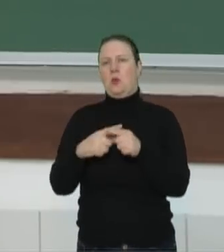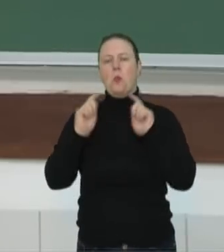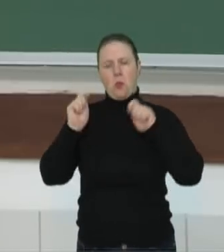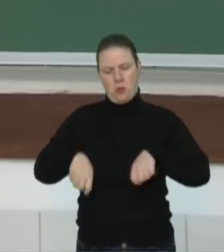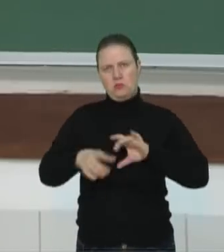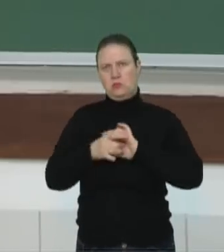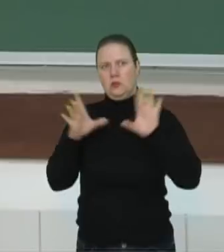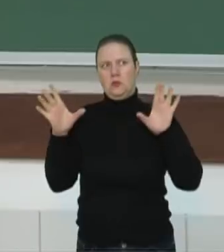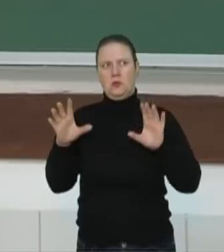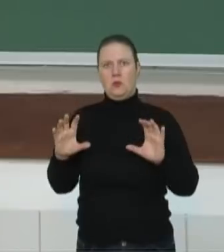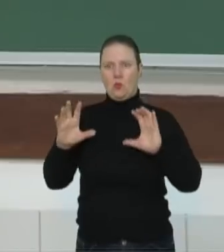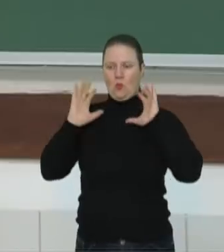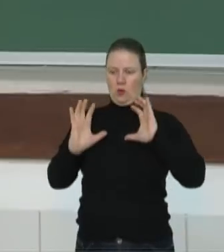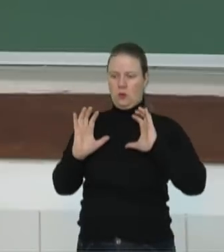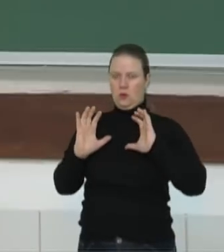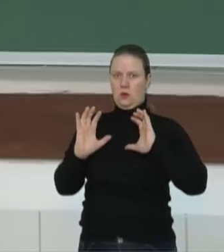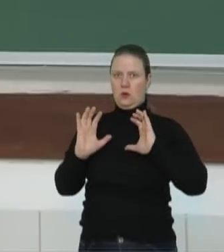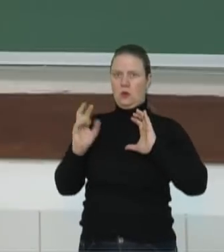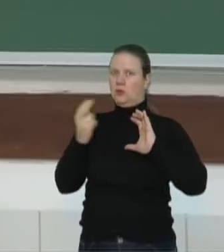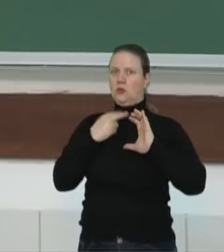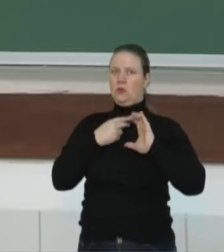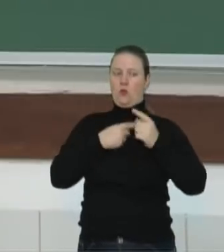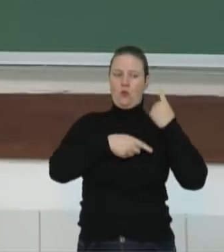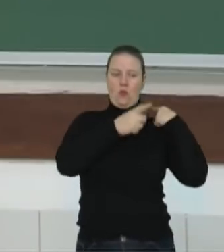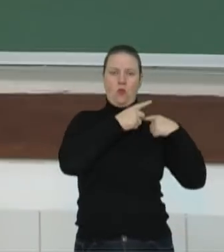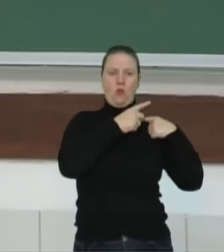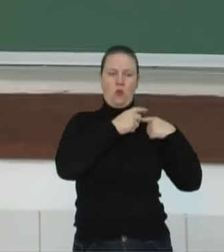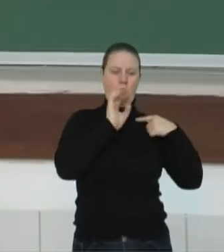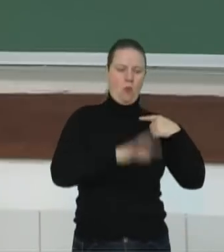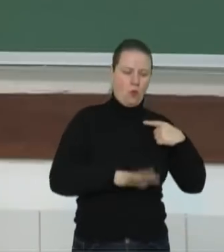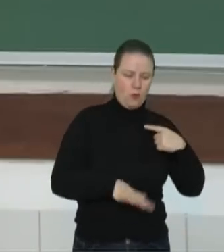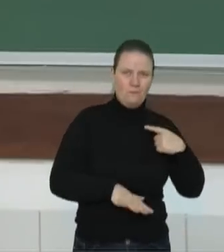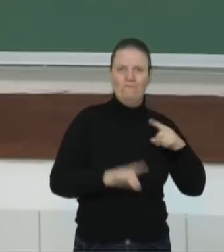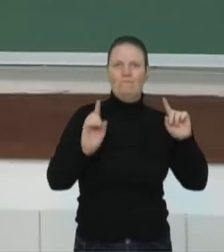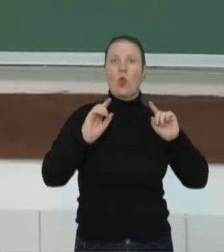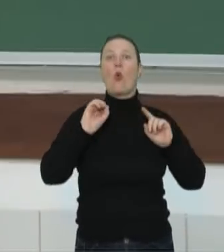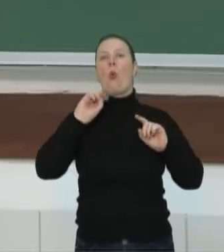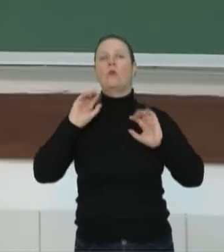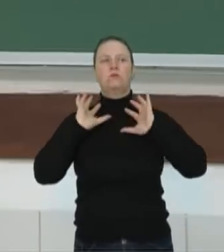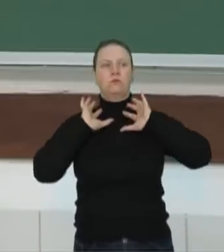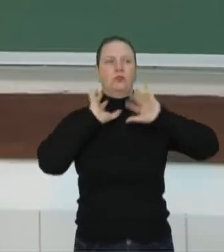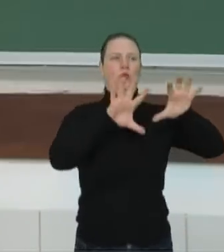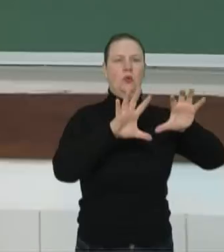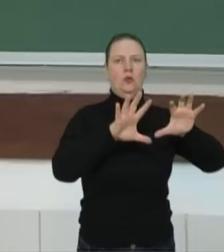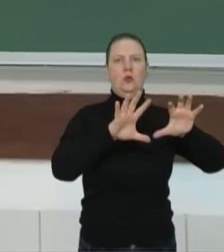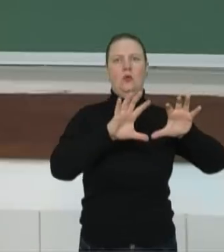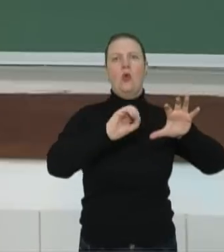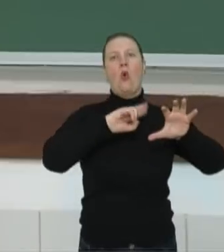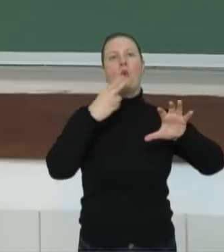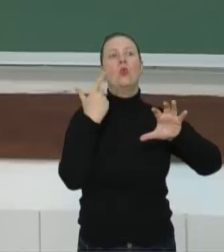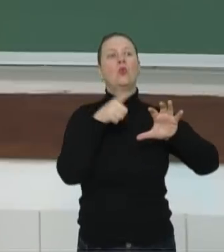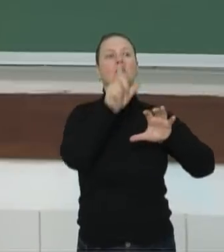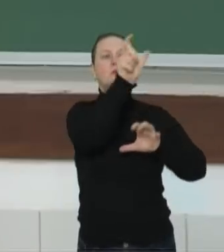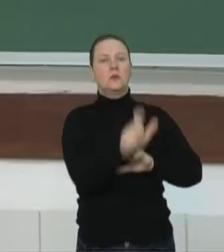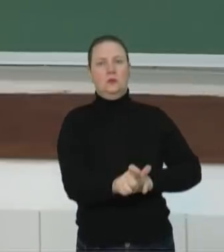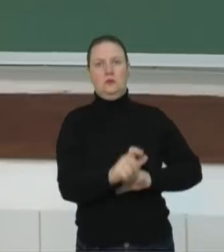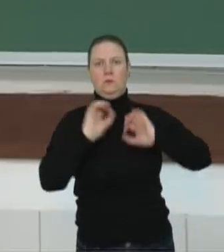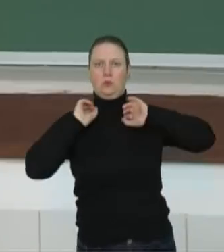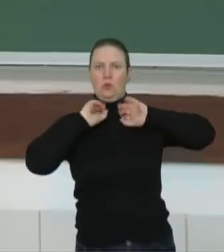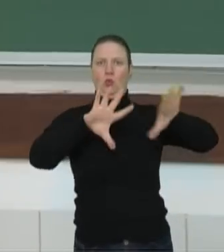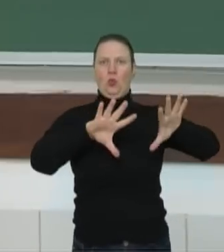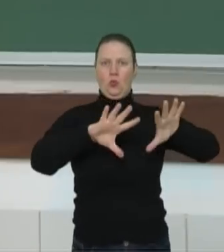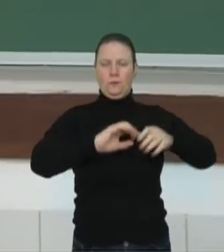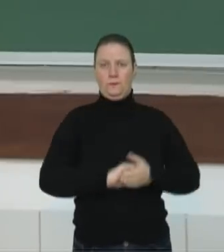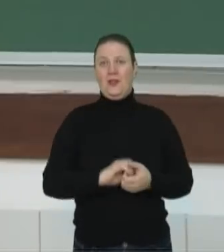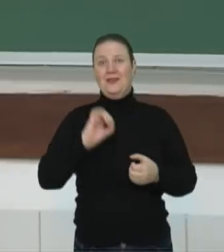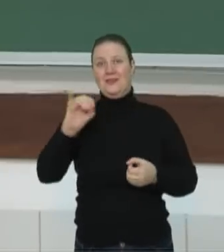que eu segurei a bola, eu não posso voltar a bater. Ou eu tenho que arremessar, ou eu tenho que passar para um colega de time.